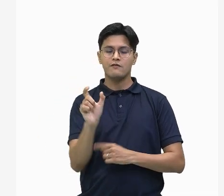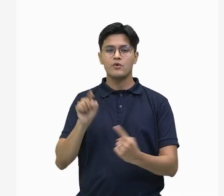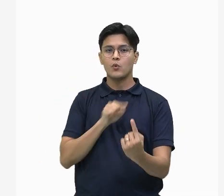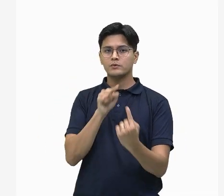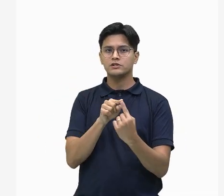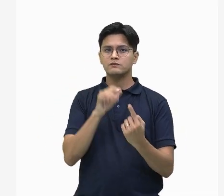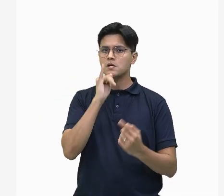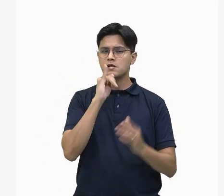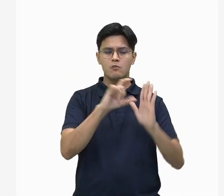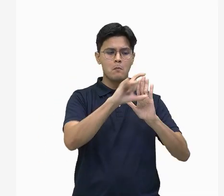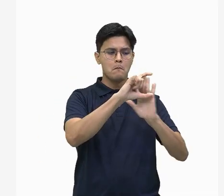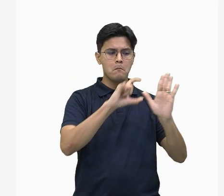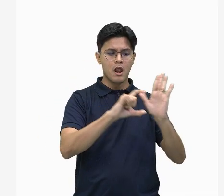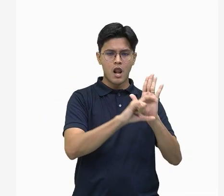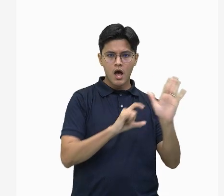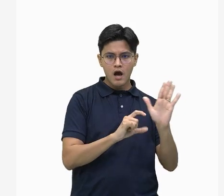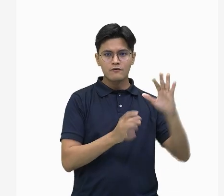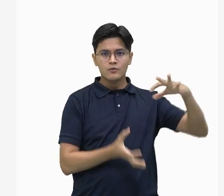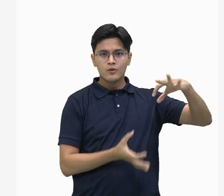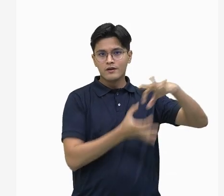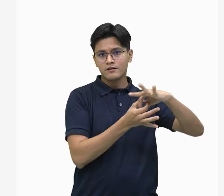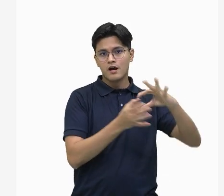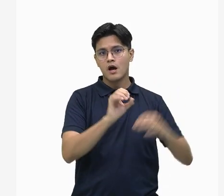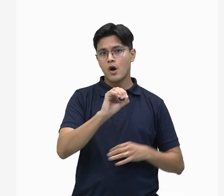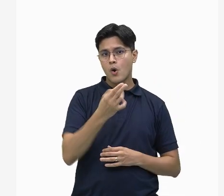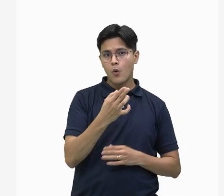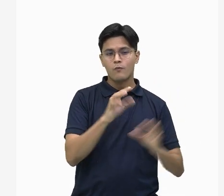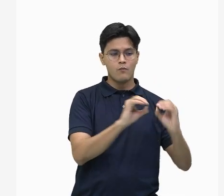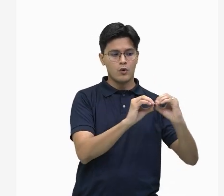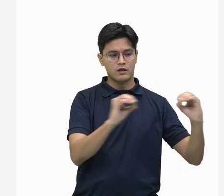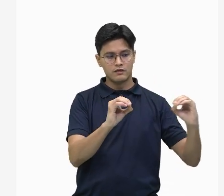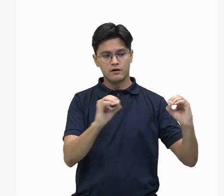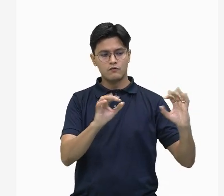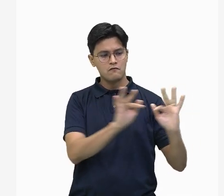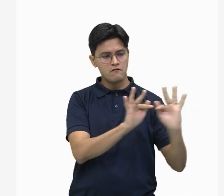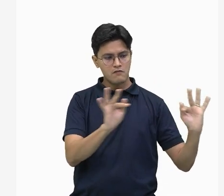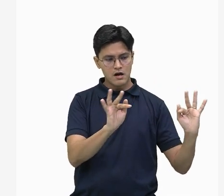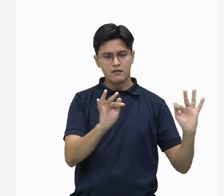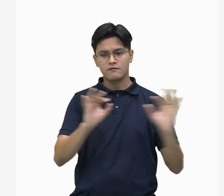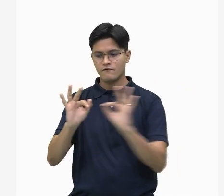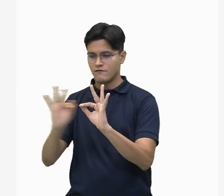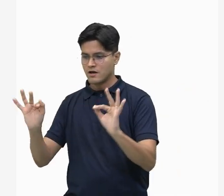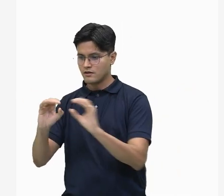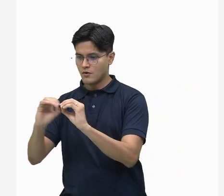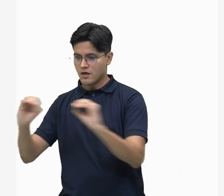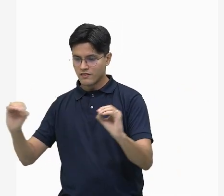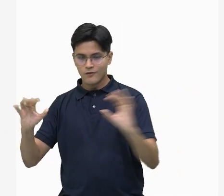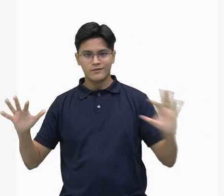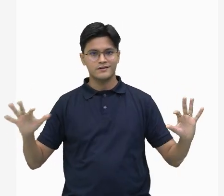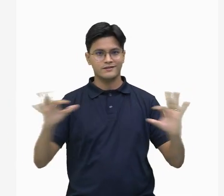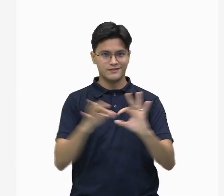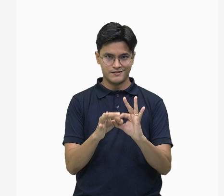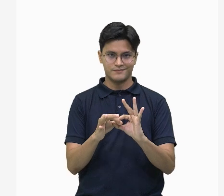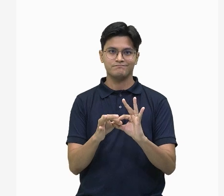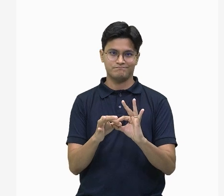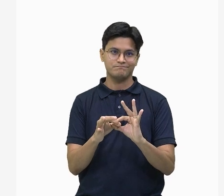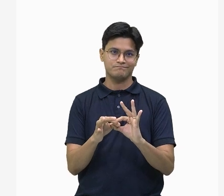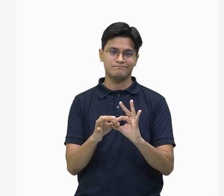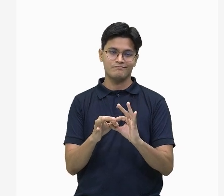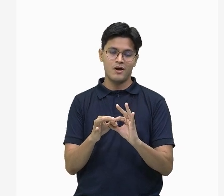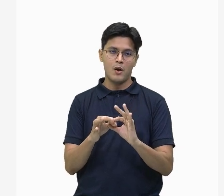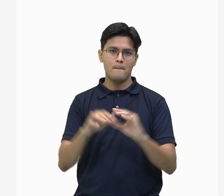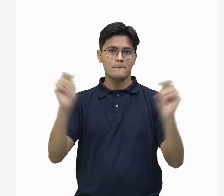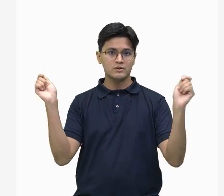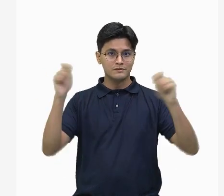um texto. Elas ajudam a organizar o discurso, mostrar relações lógicas entre as ideias e dar coesão